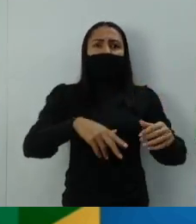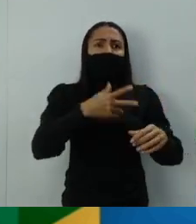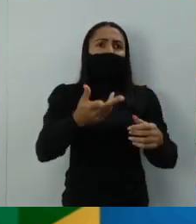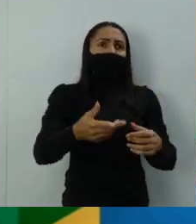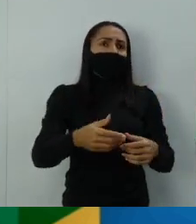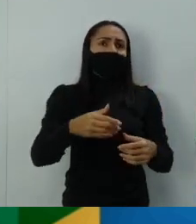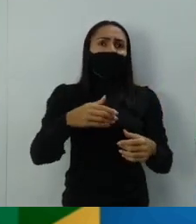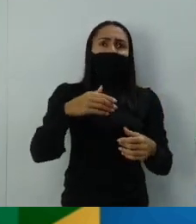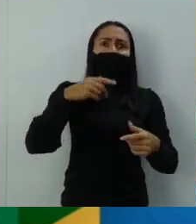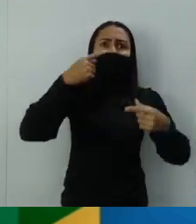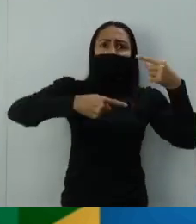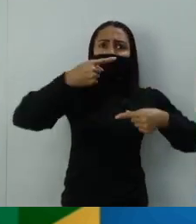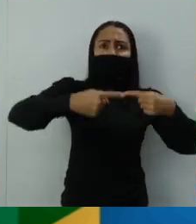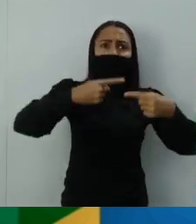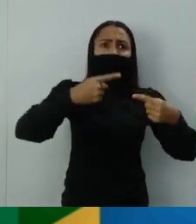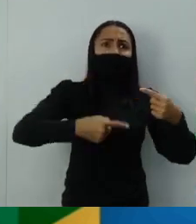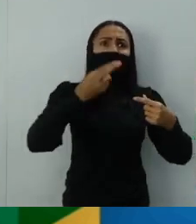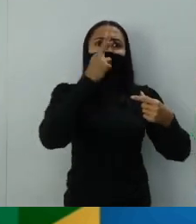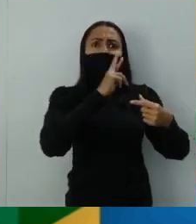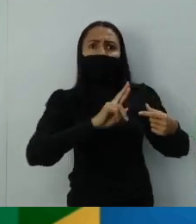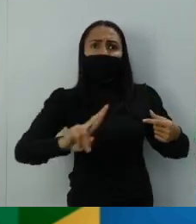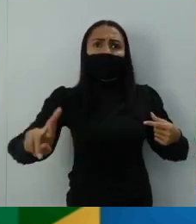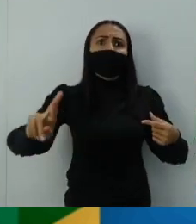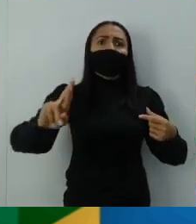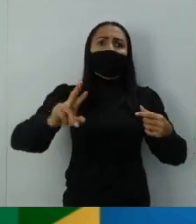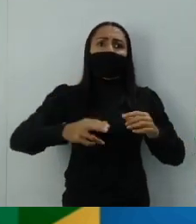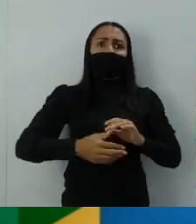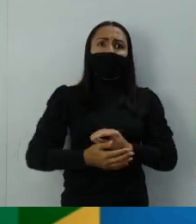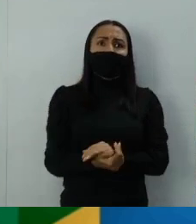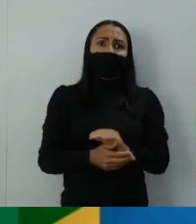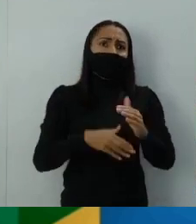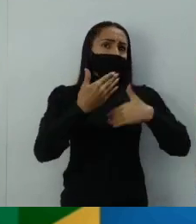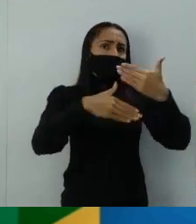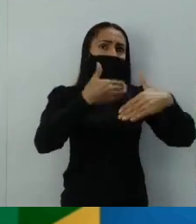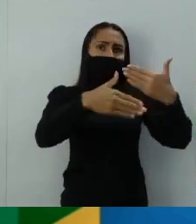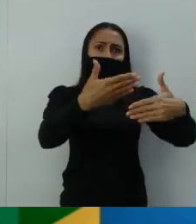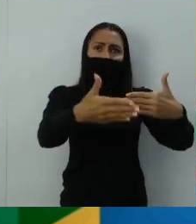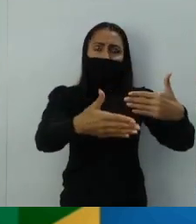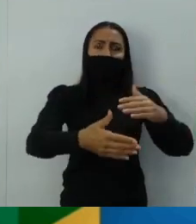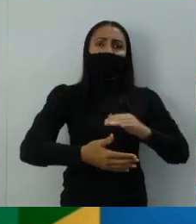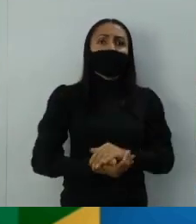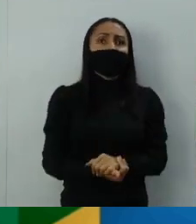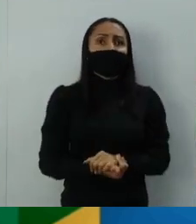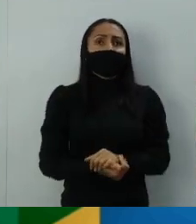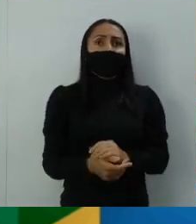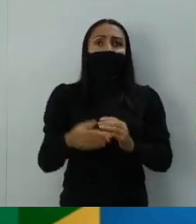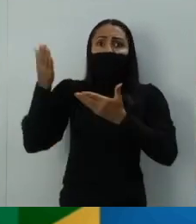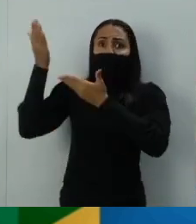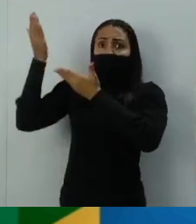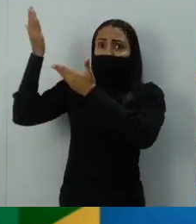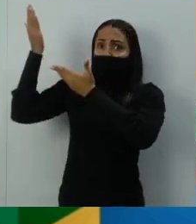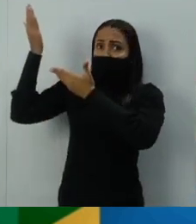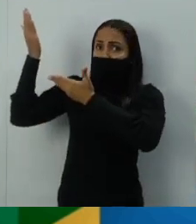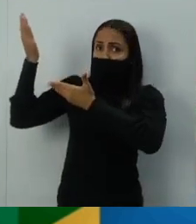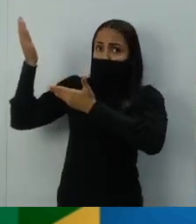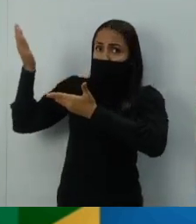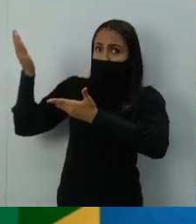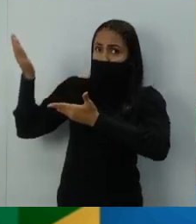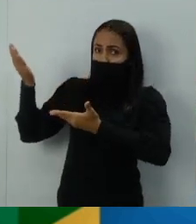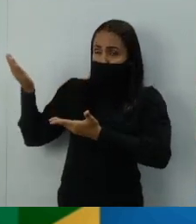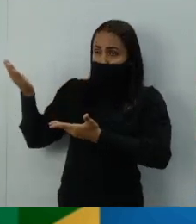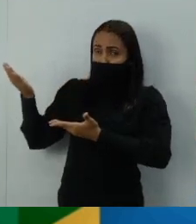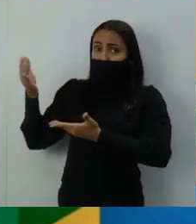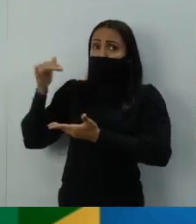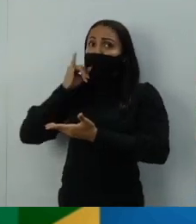ideologia religiosa e assim por diante. Então, como vocês podem ver nesse exemplo de ideologias que eu coloquei aqui para